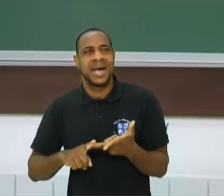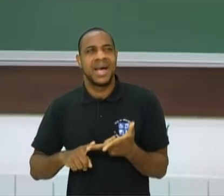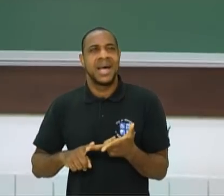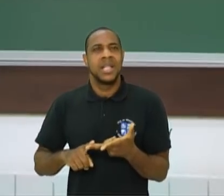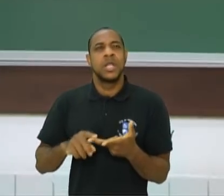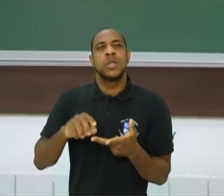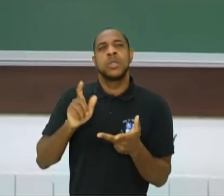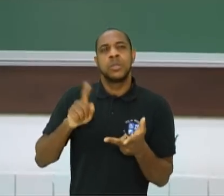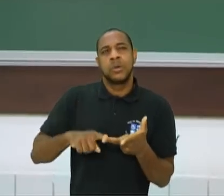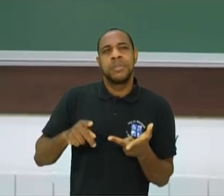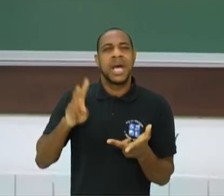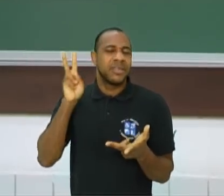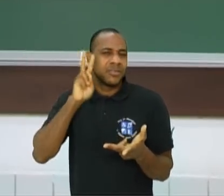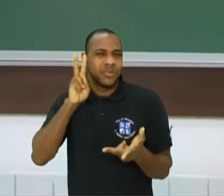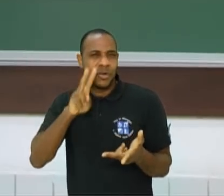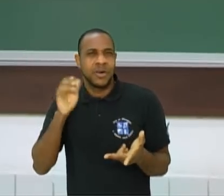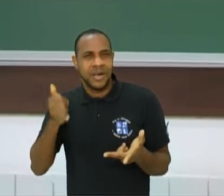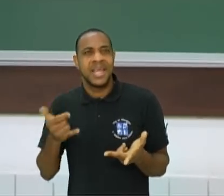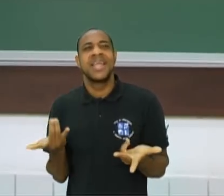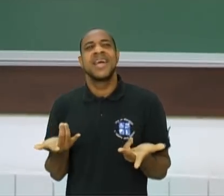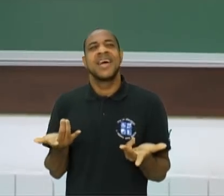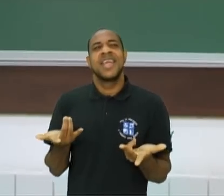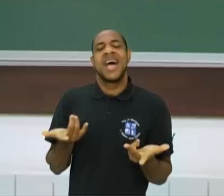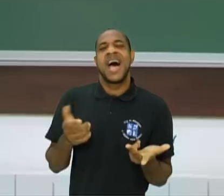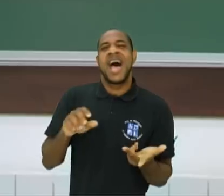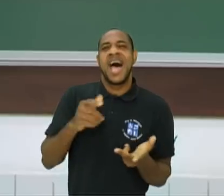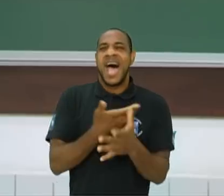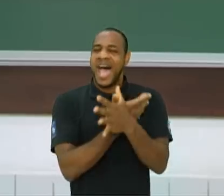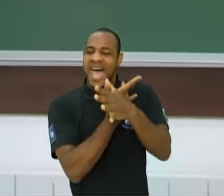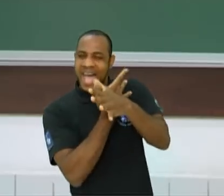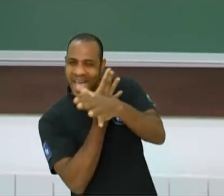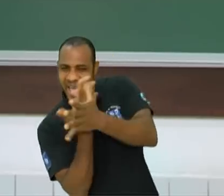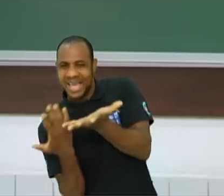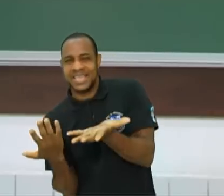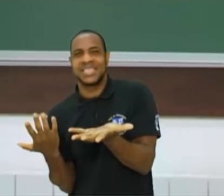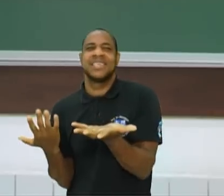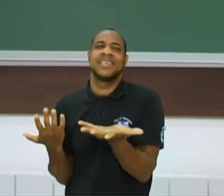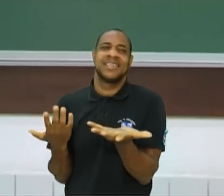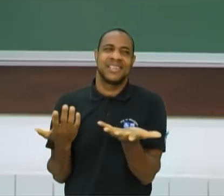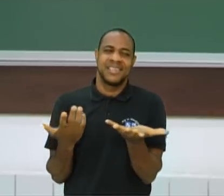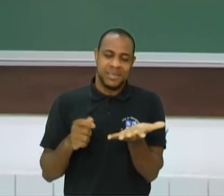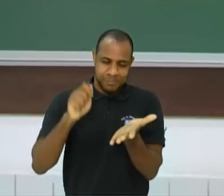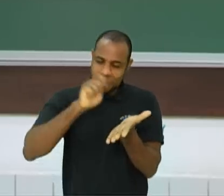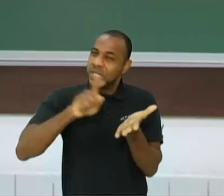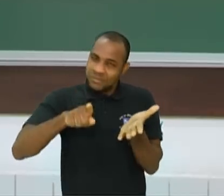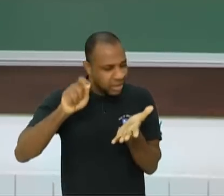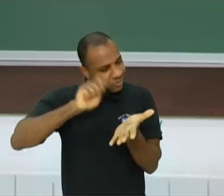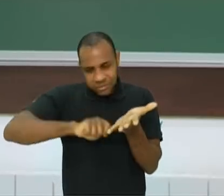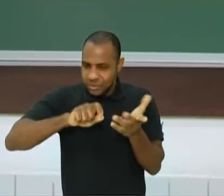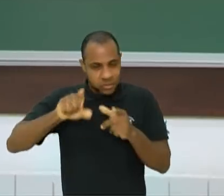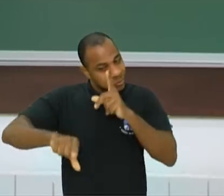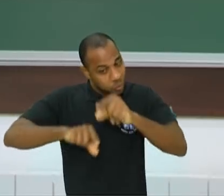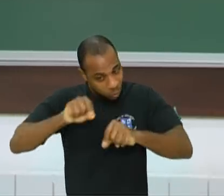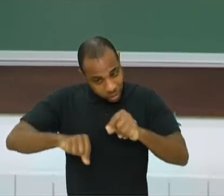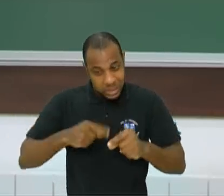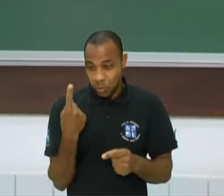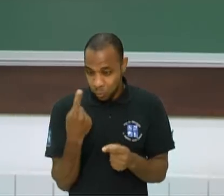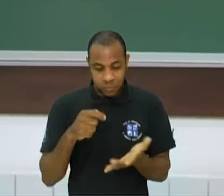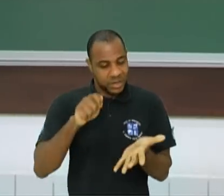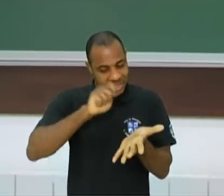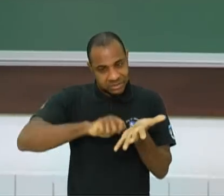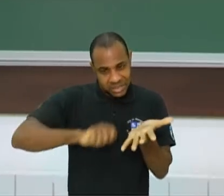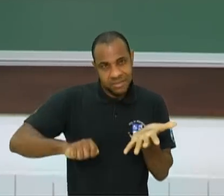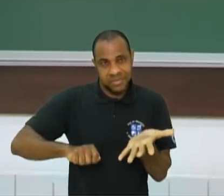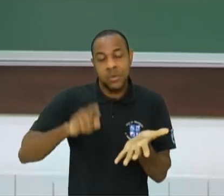trouxe aqui, né, a lenda da águia, que superou ali, né, os obstáculos e voou,